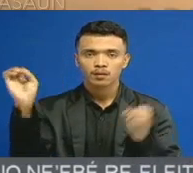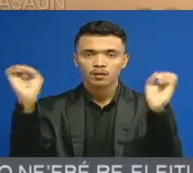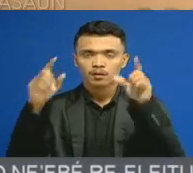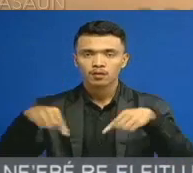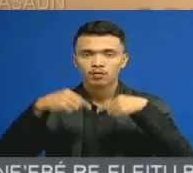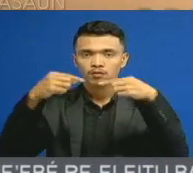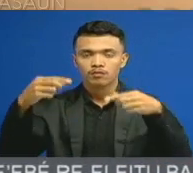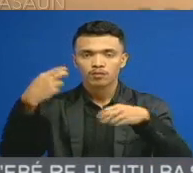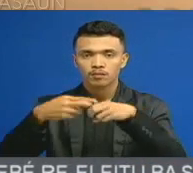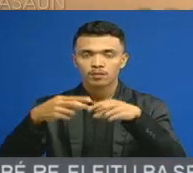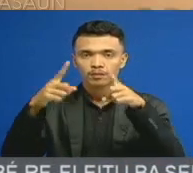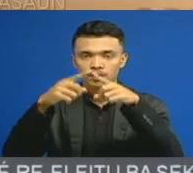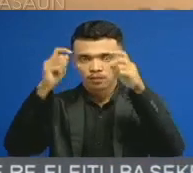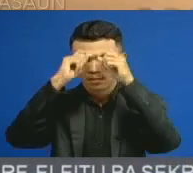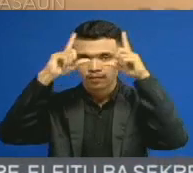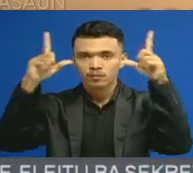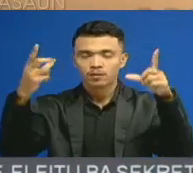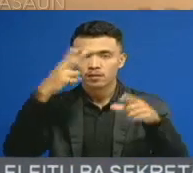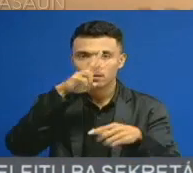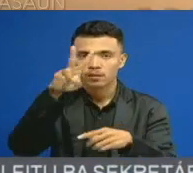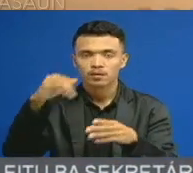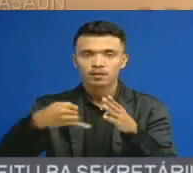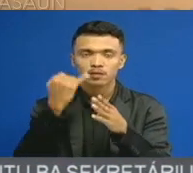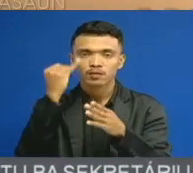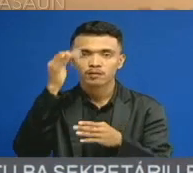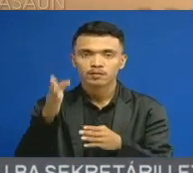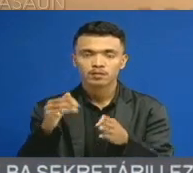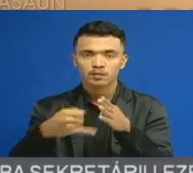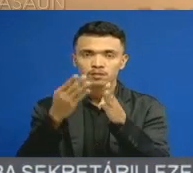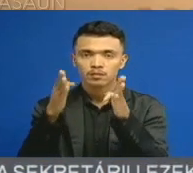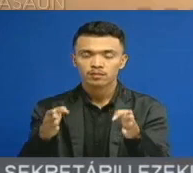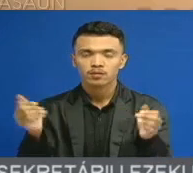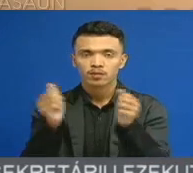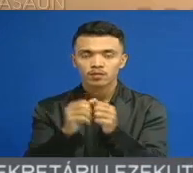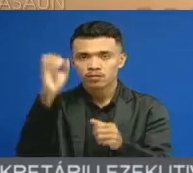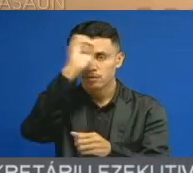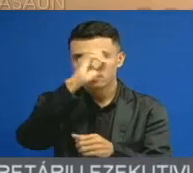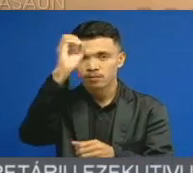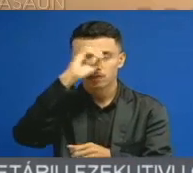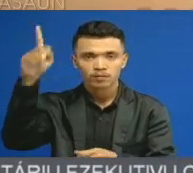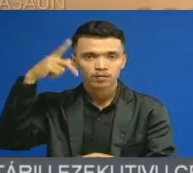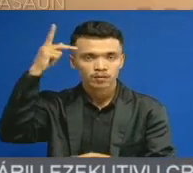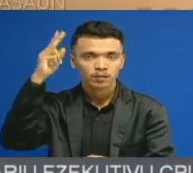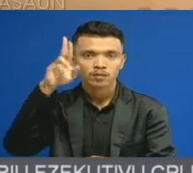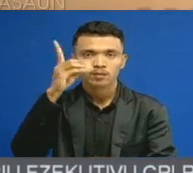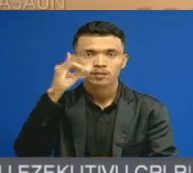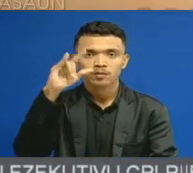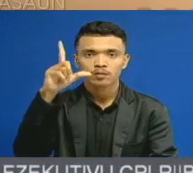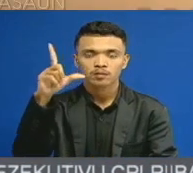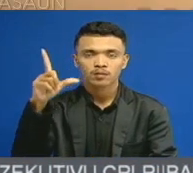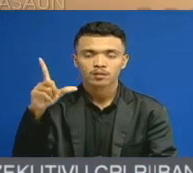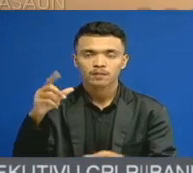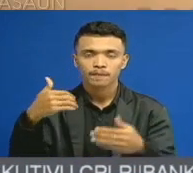Timor Leste. Ita acompanha de entrevista jornalista Laurindo Rajahaba ho observador politica Undil Ugo